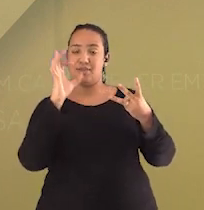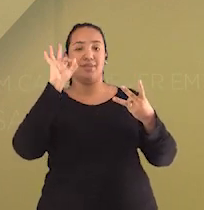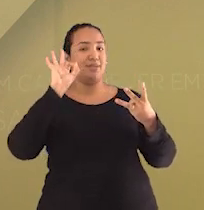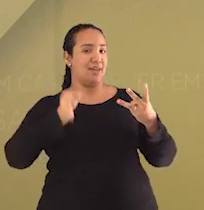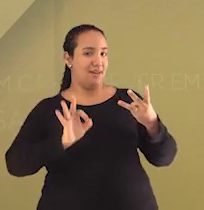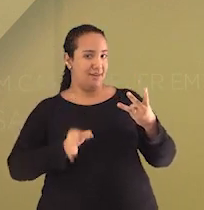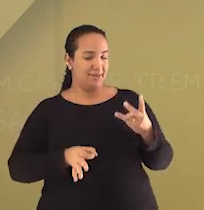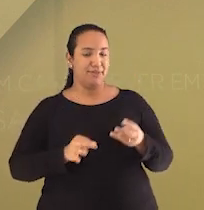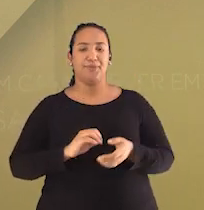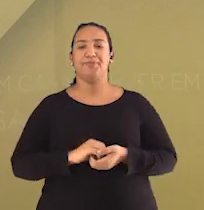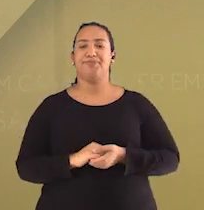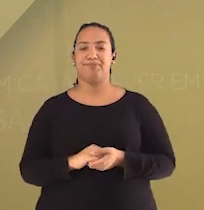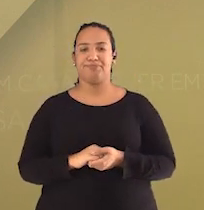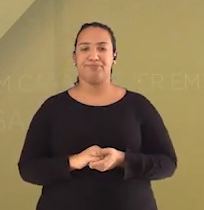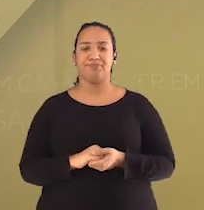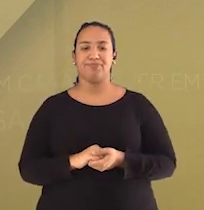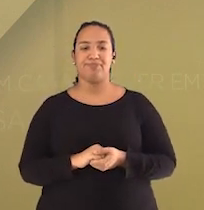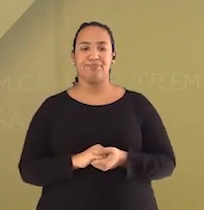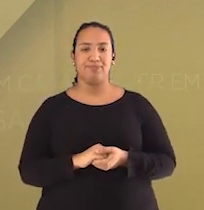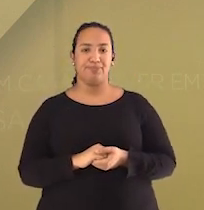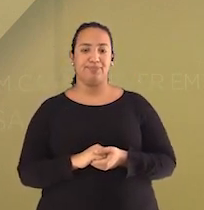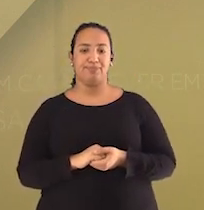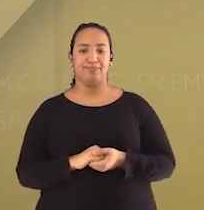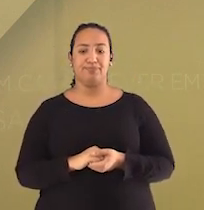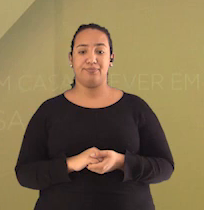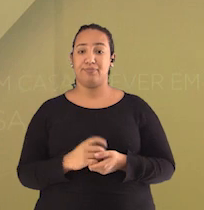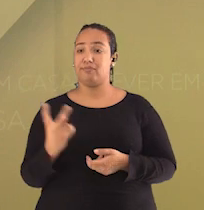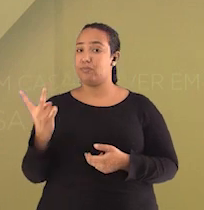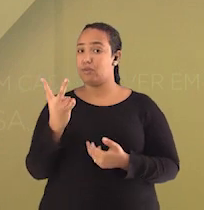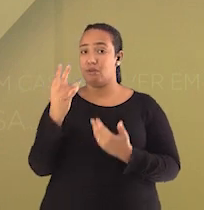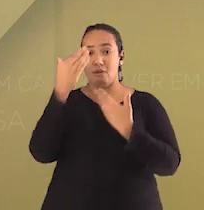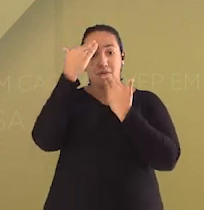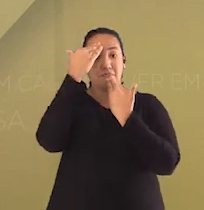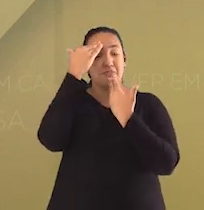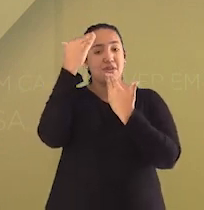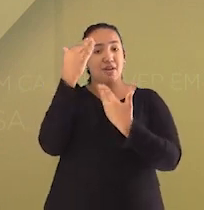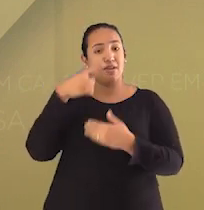pizza. Leonardo e Cristina, muito obrigado pela